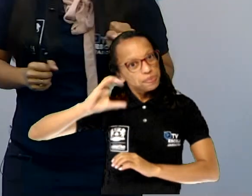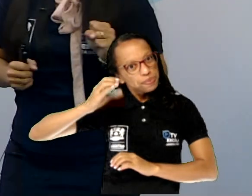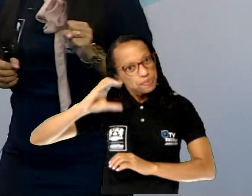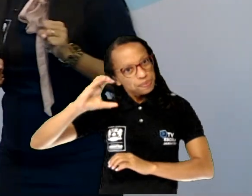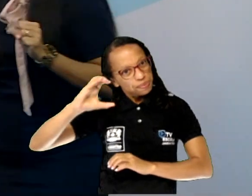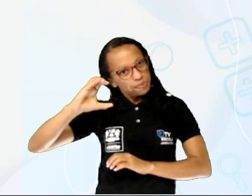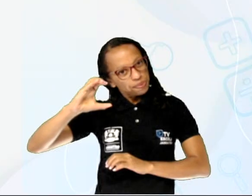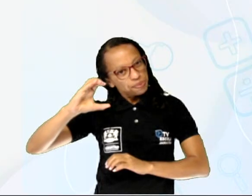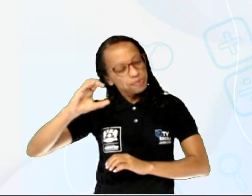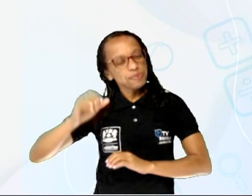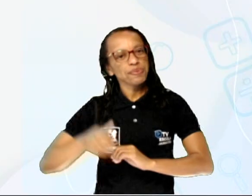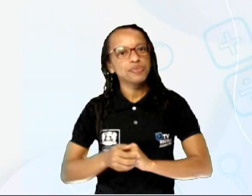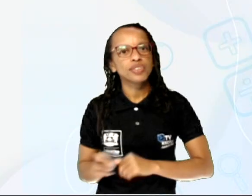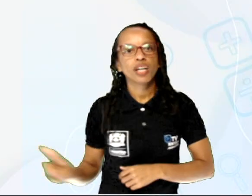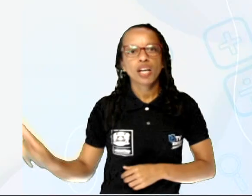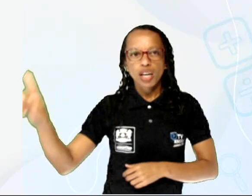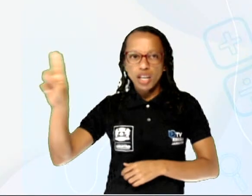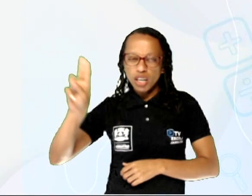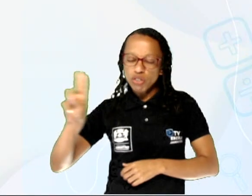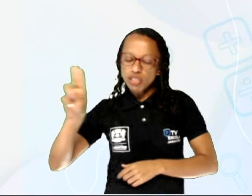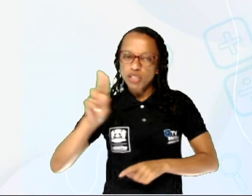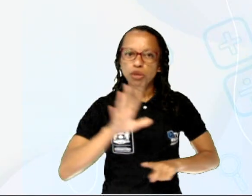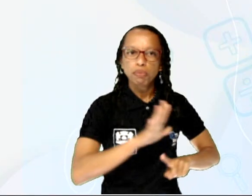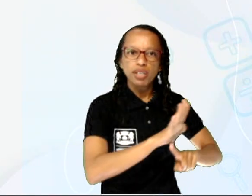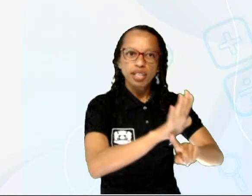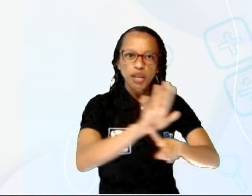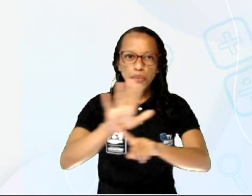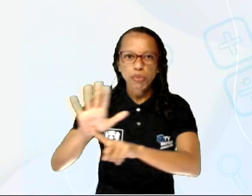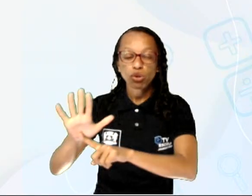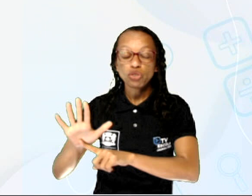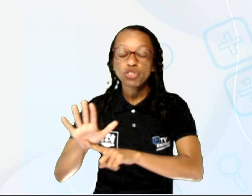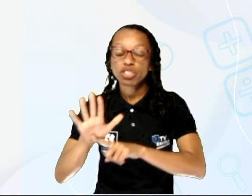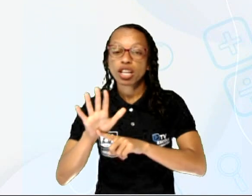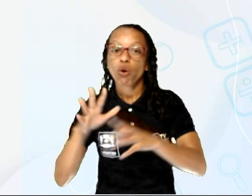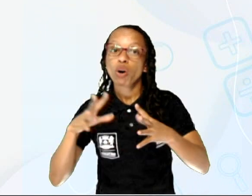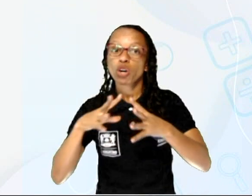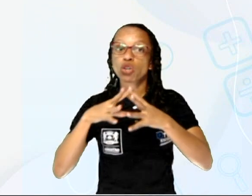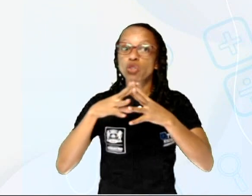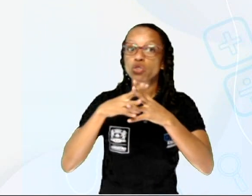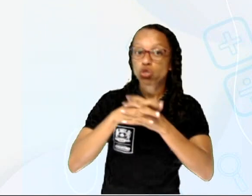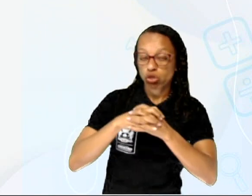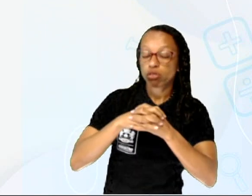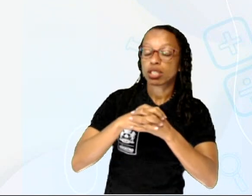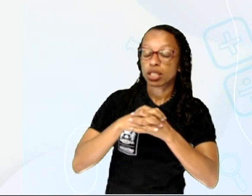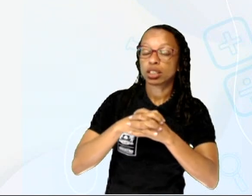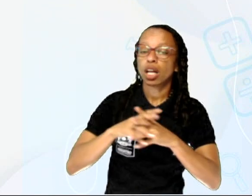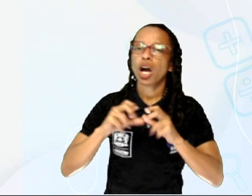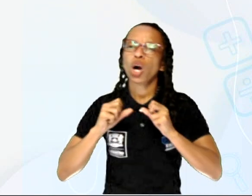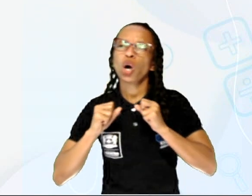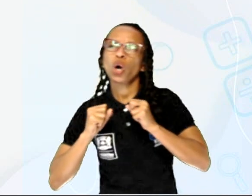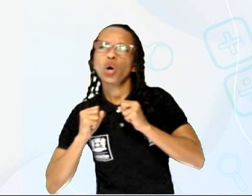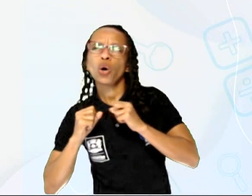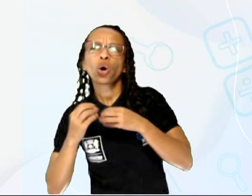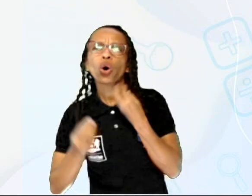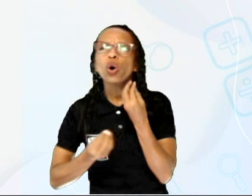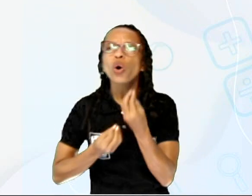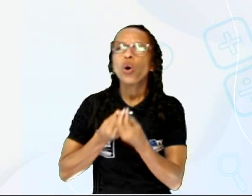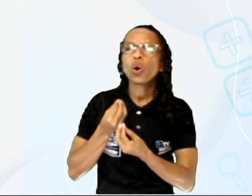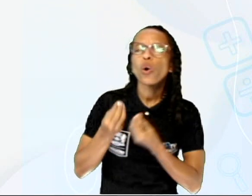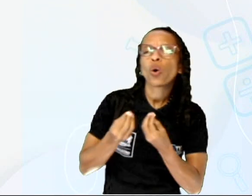Cedilha. É usado geralmente para indicar uma consoante deve ser pronunciada de uma forma